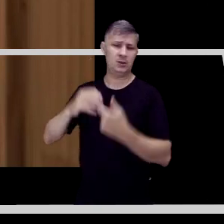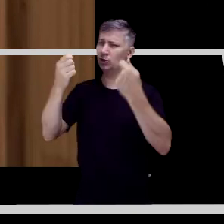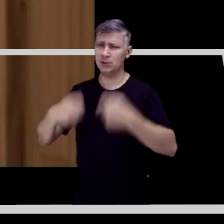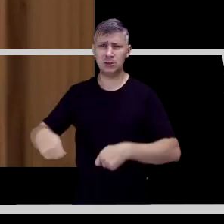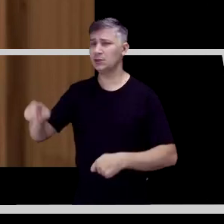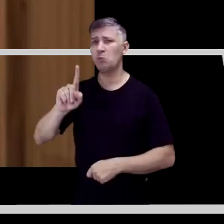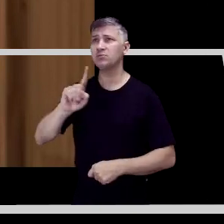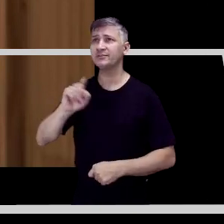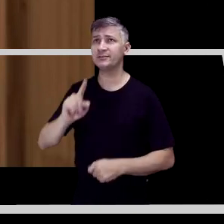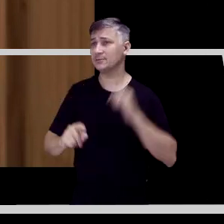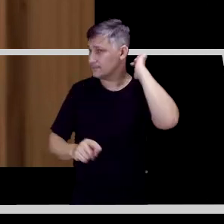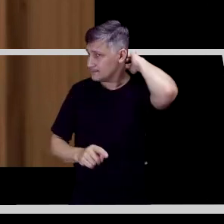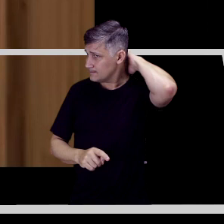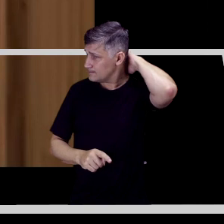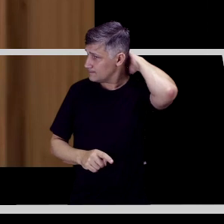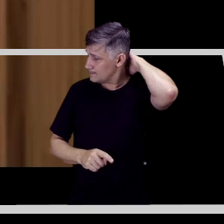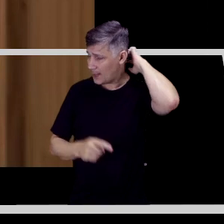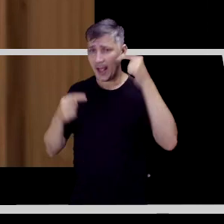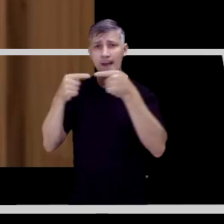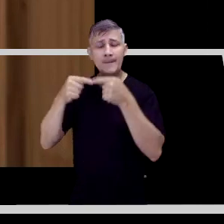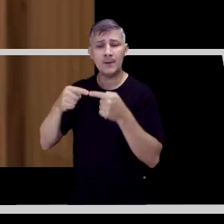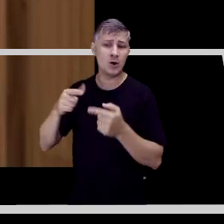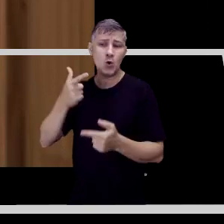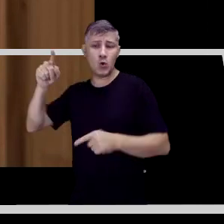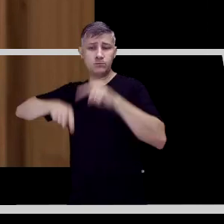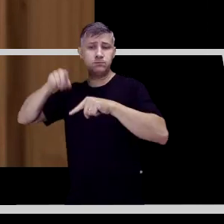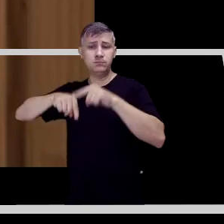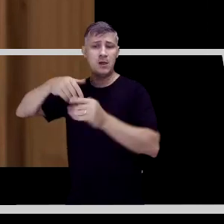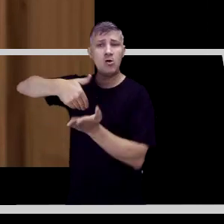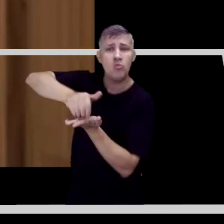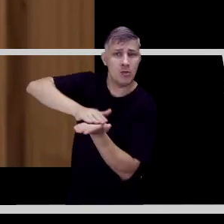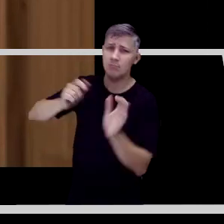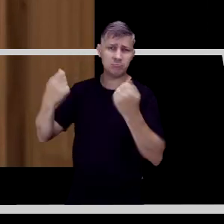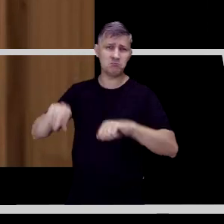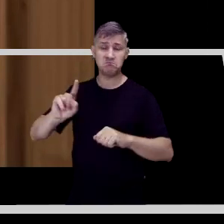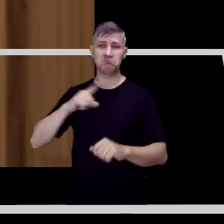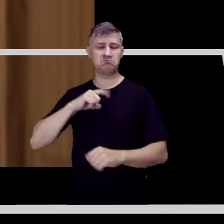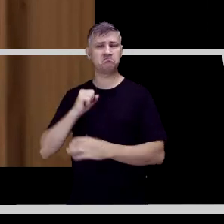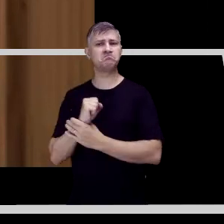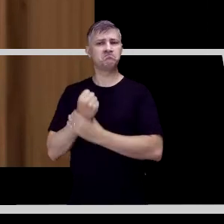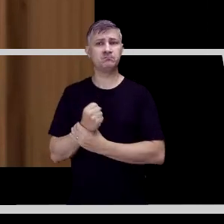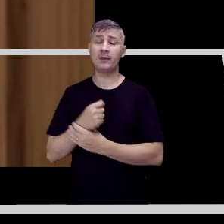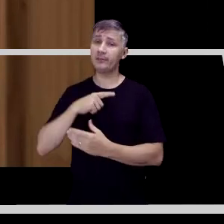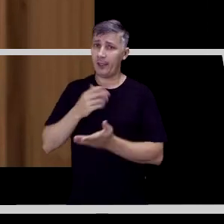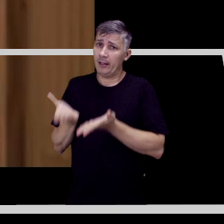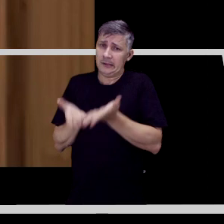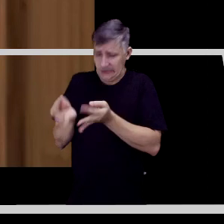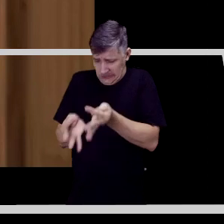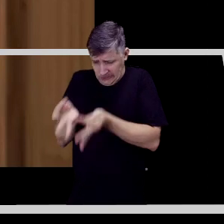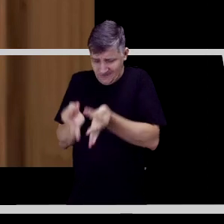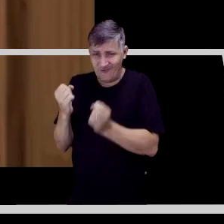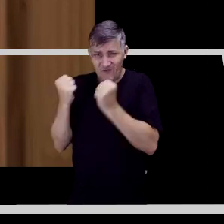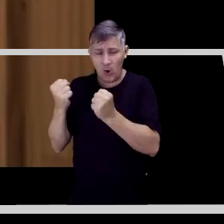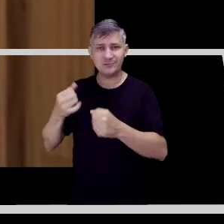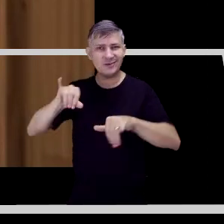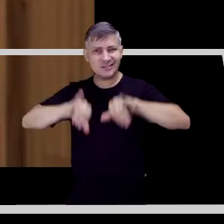assim, não há necessidade de aplicação de nenhum outro material sobre ele. Ele tem um tratamento, claro, bem